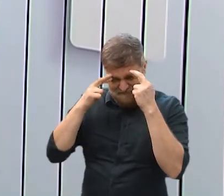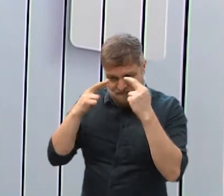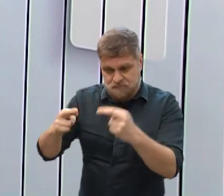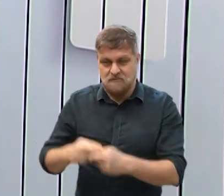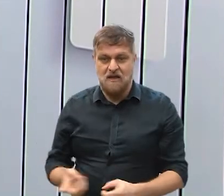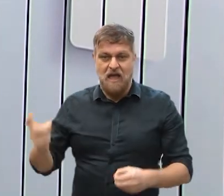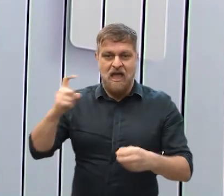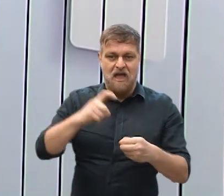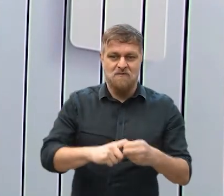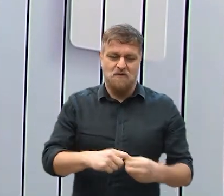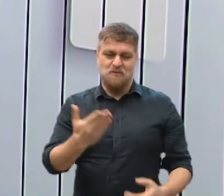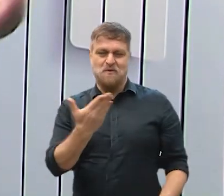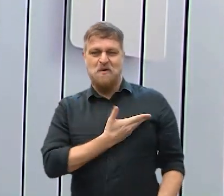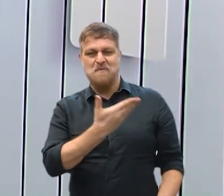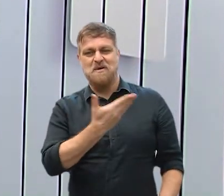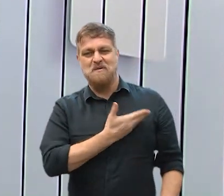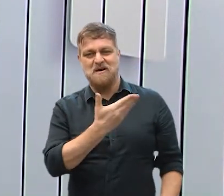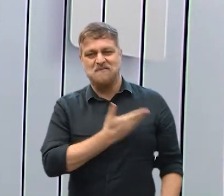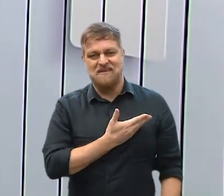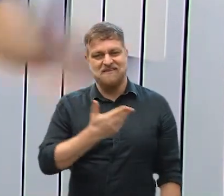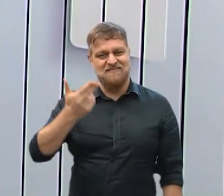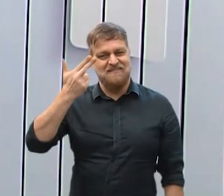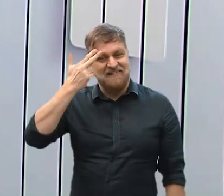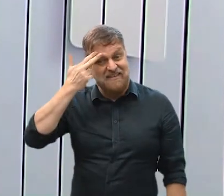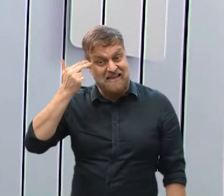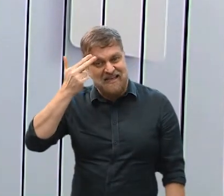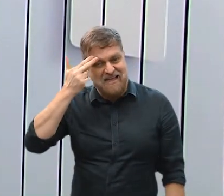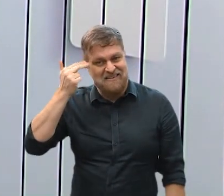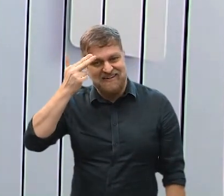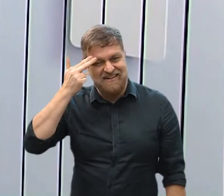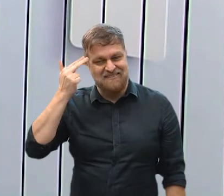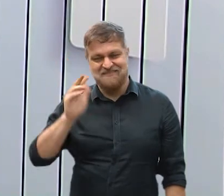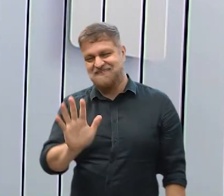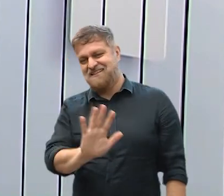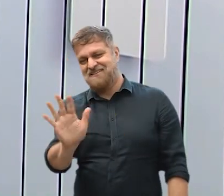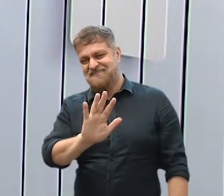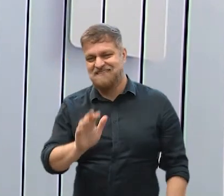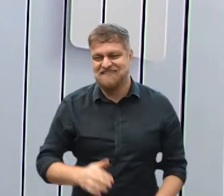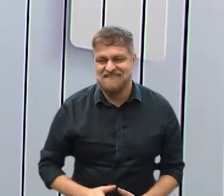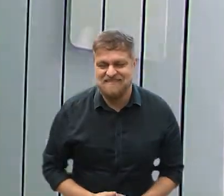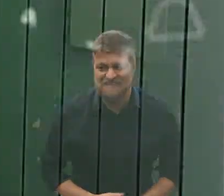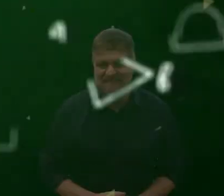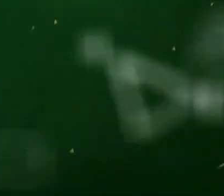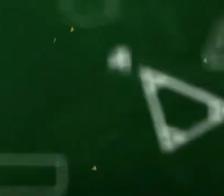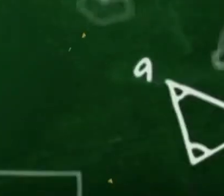a sério. Eu volto com você aí, meu grande amigo Gabriel Castro. Tchau!